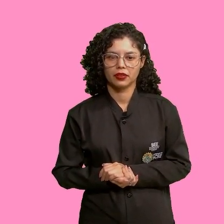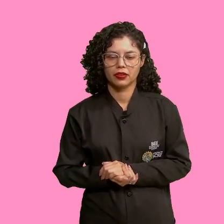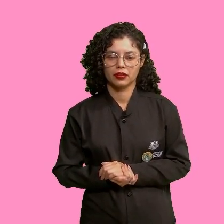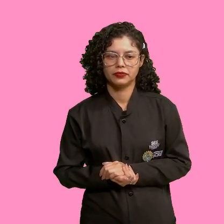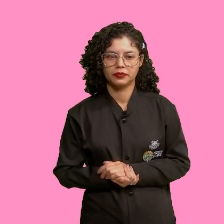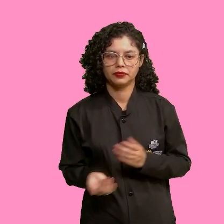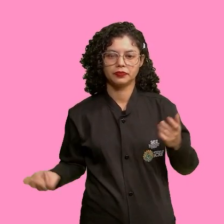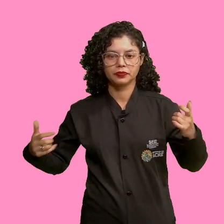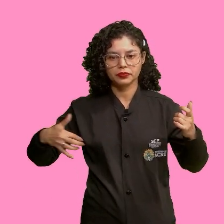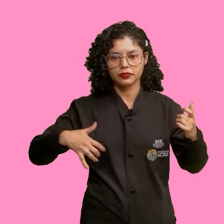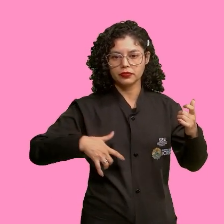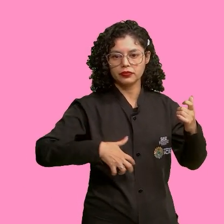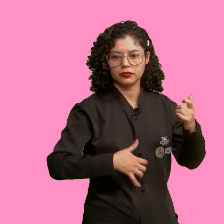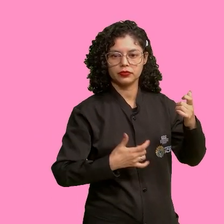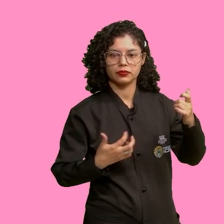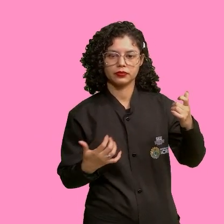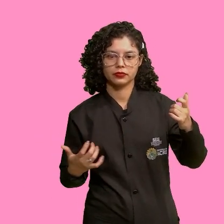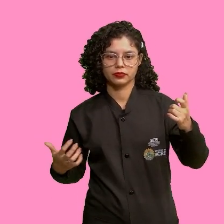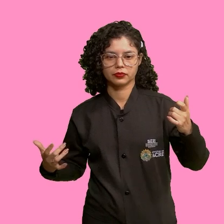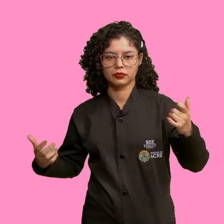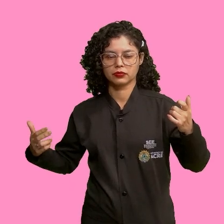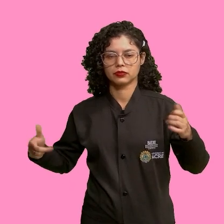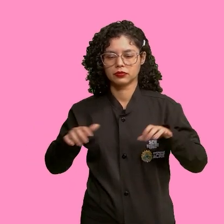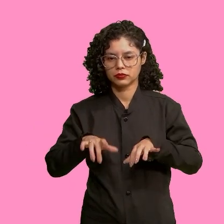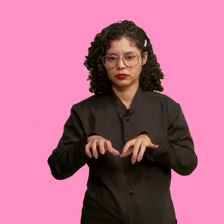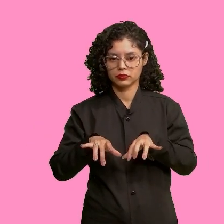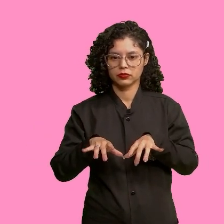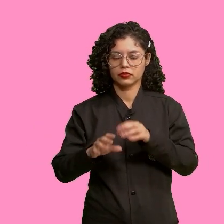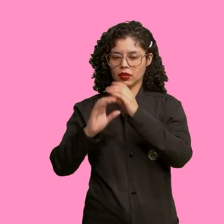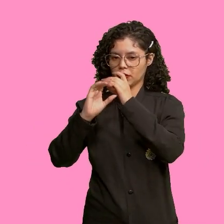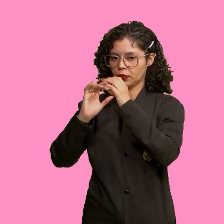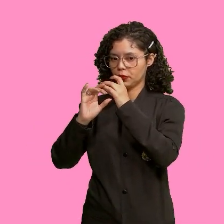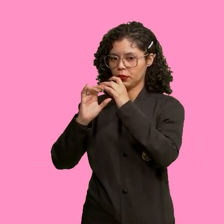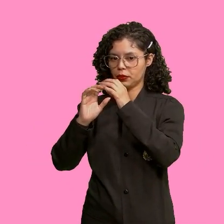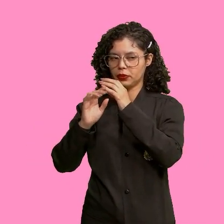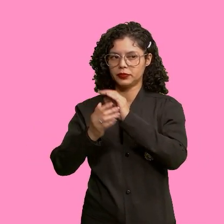Sanfona, piano e trompete.